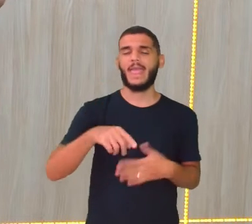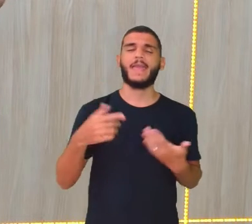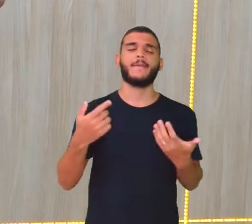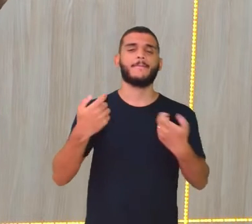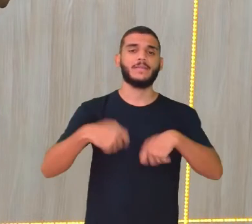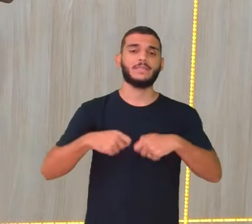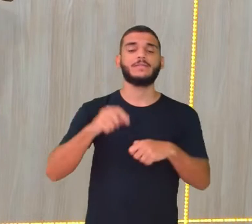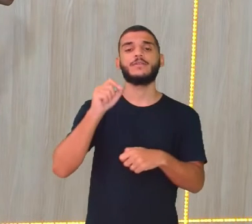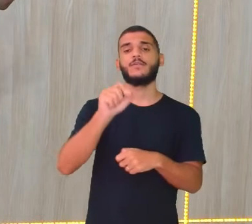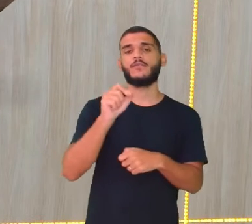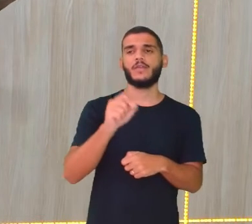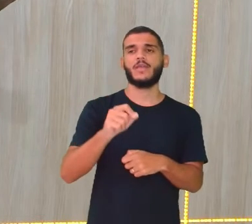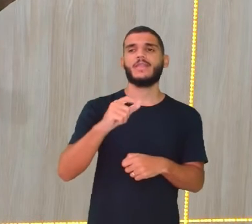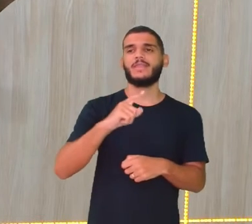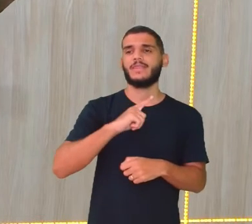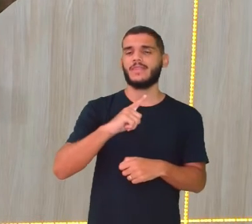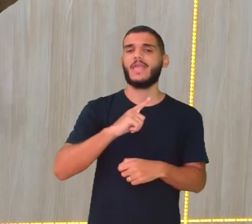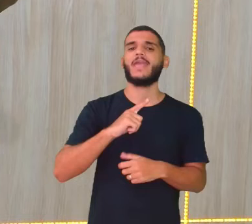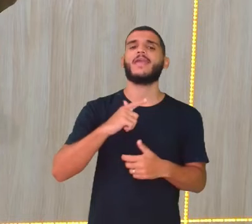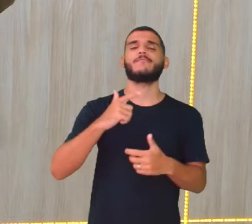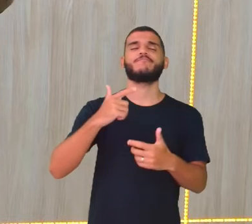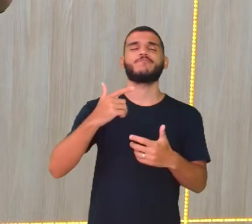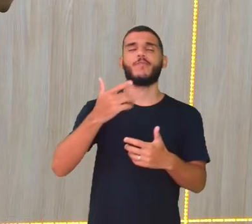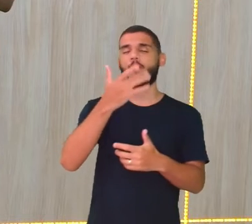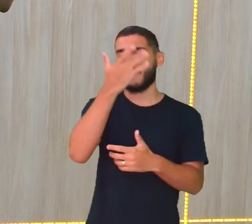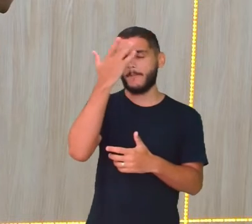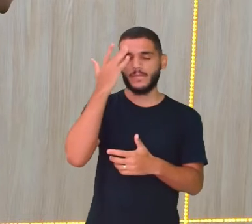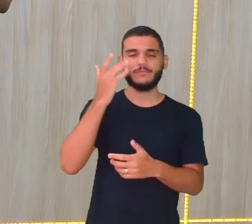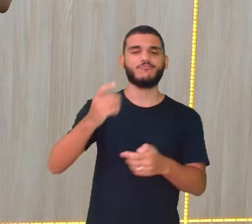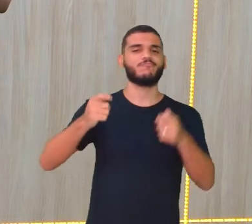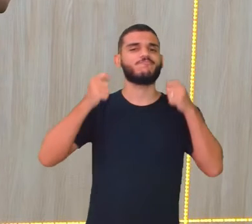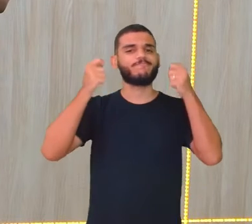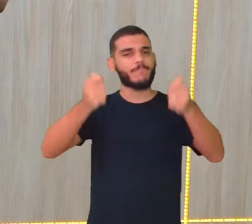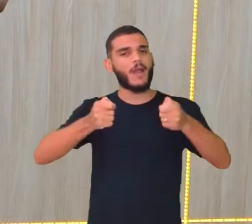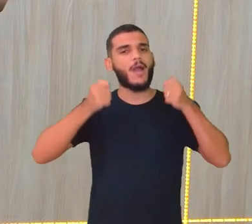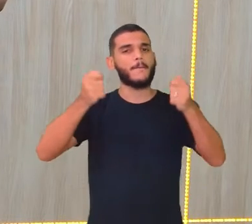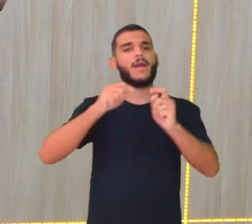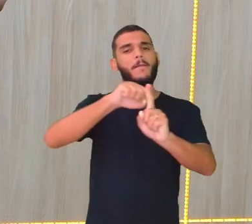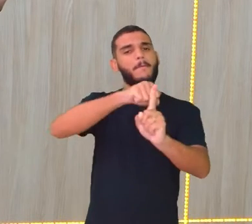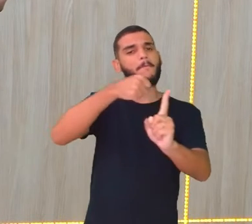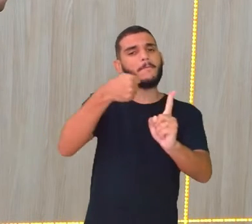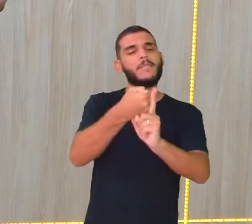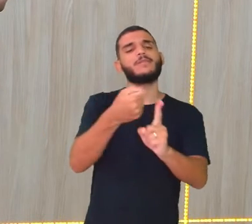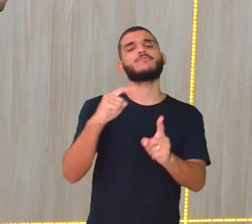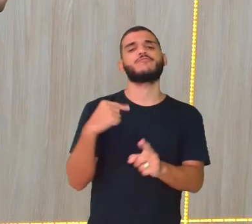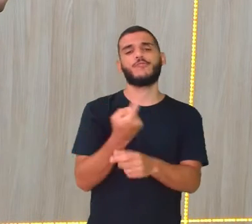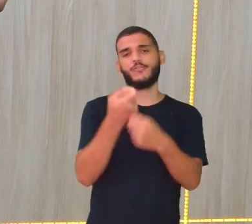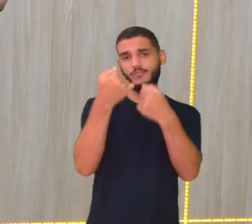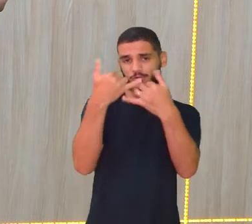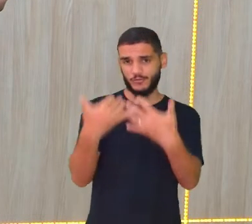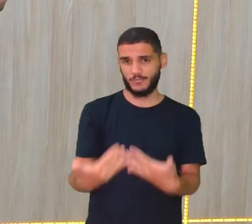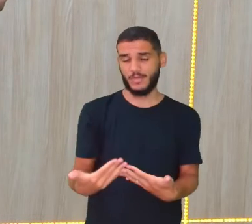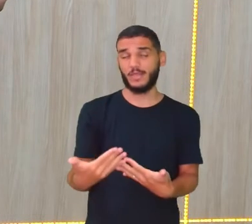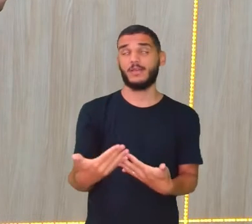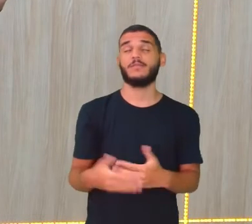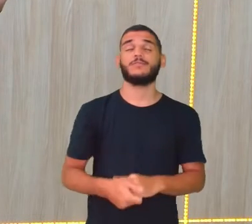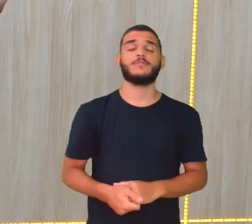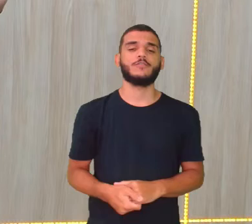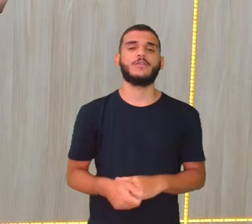que hajam esses movimentos sociais, como a gente já vem falando em outras aulas, tá certo? Então, os movimentos sociais são